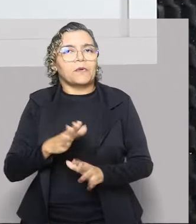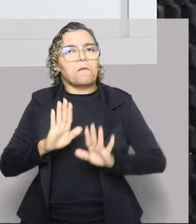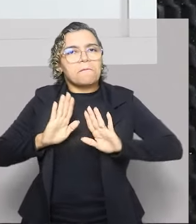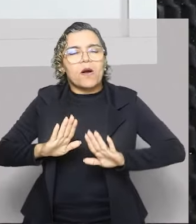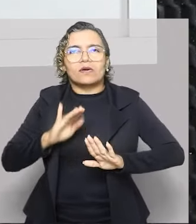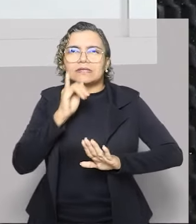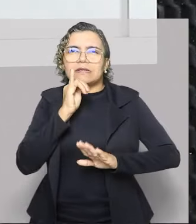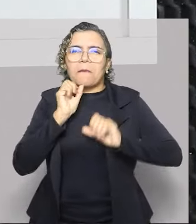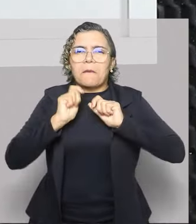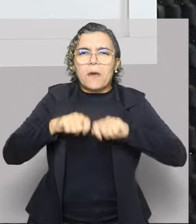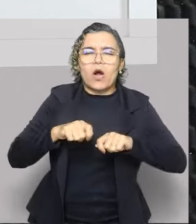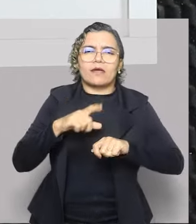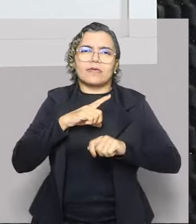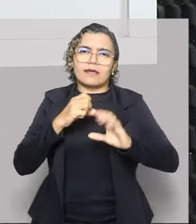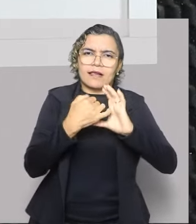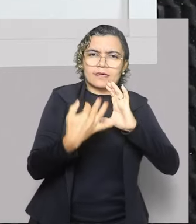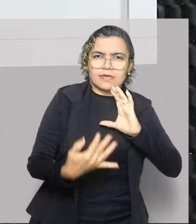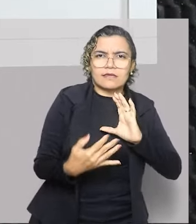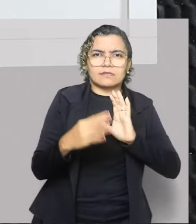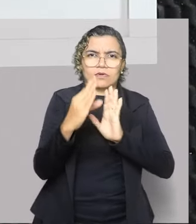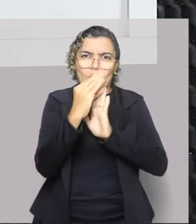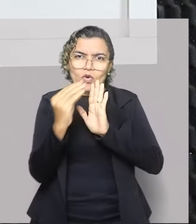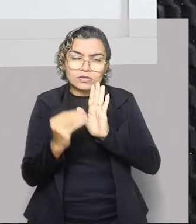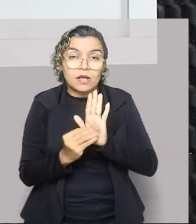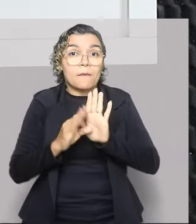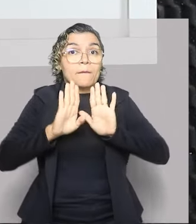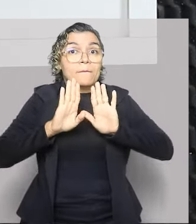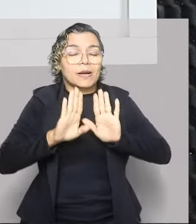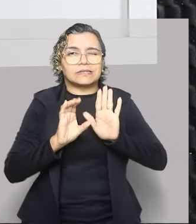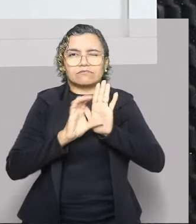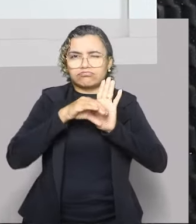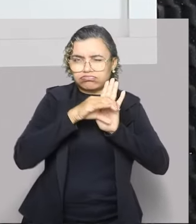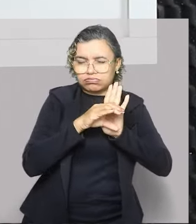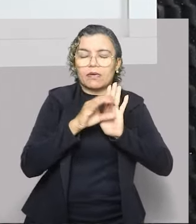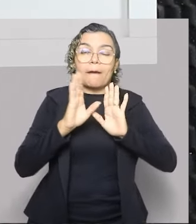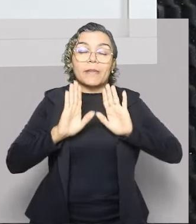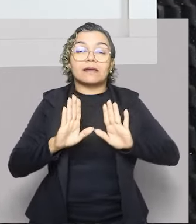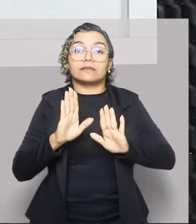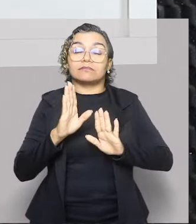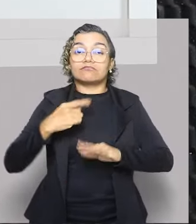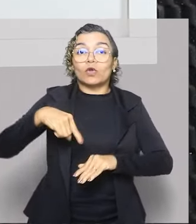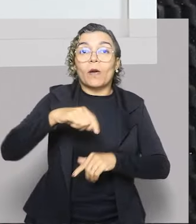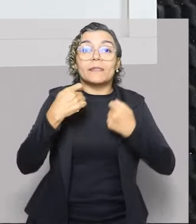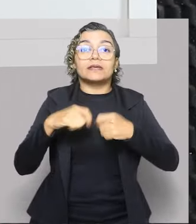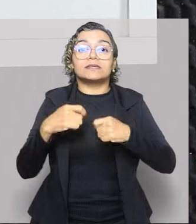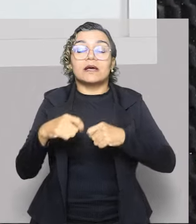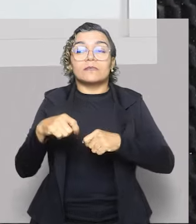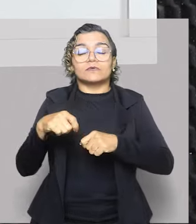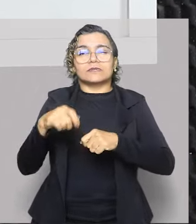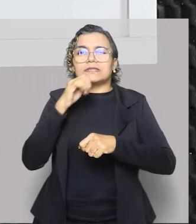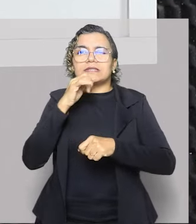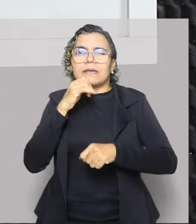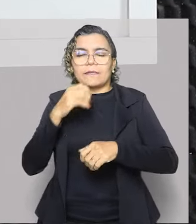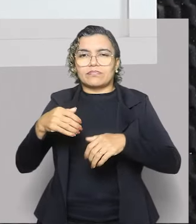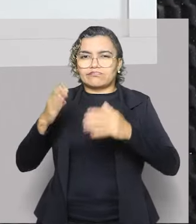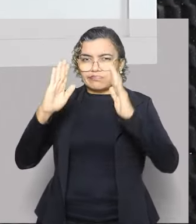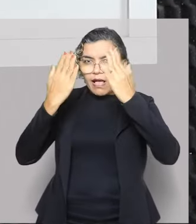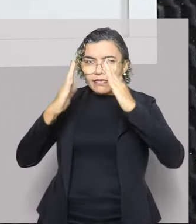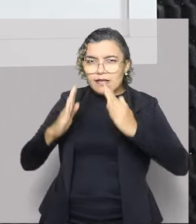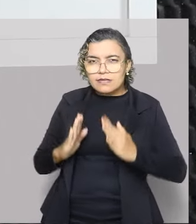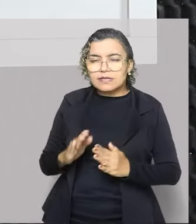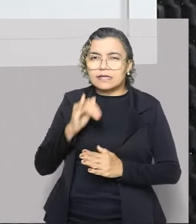das características dos conceitos mas principalmente né a gente tem que analisar Que espécies né que são indivíduos da